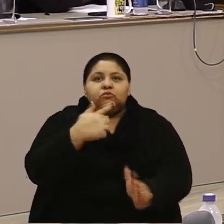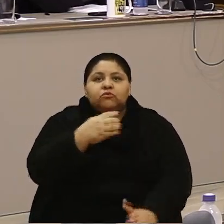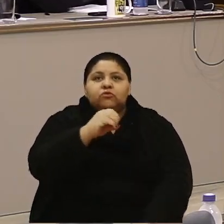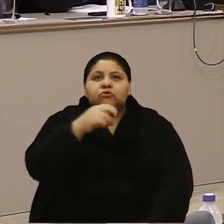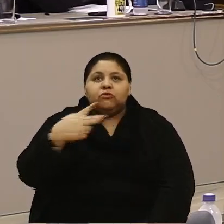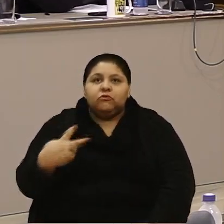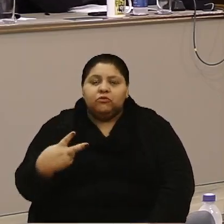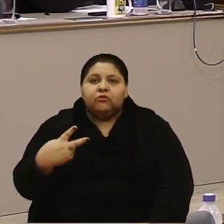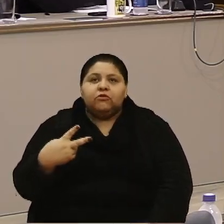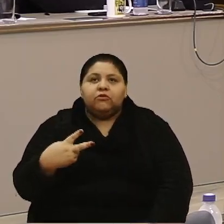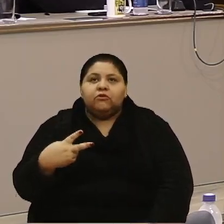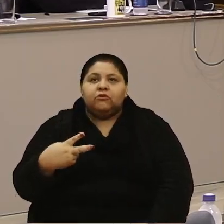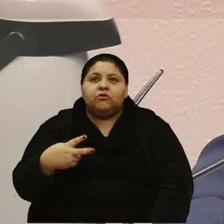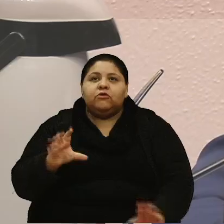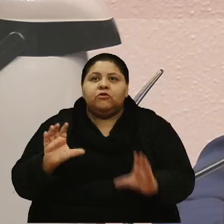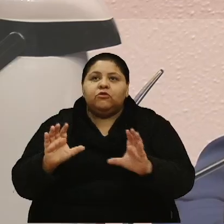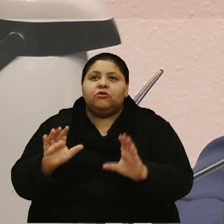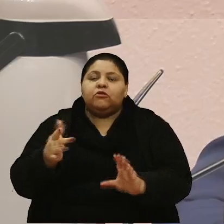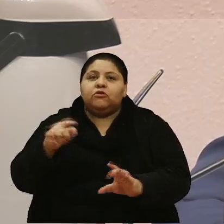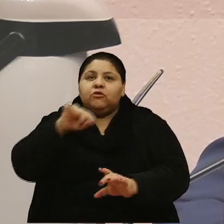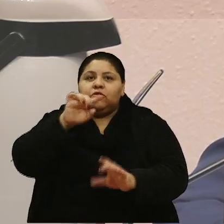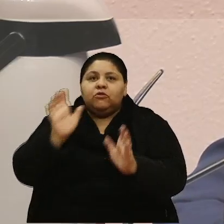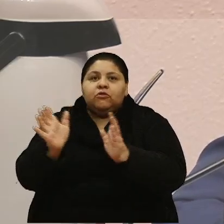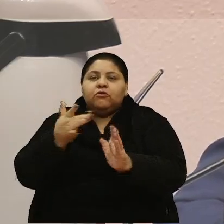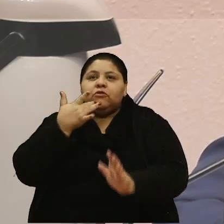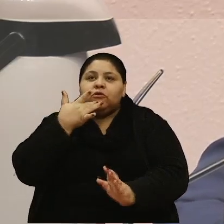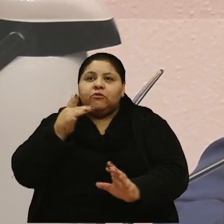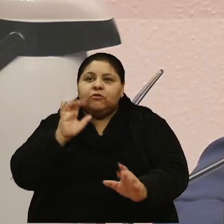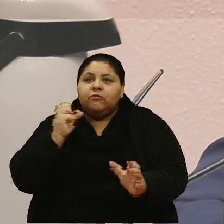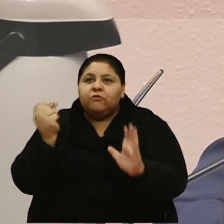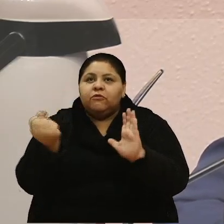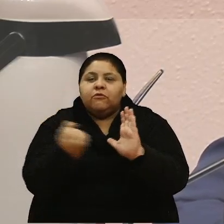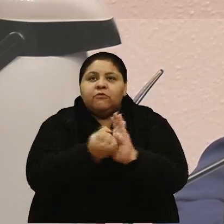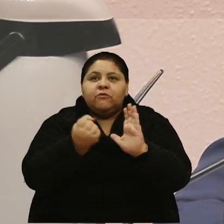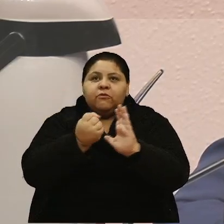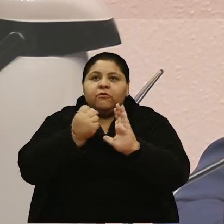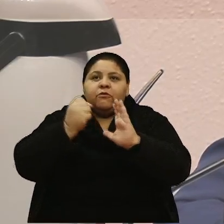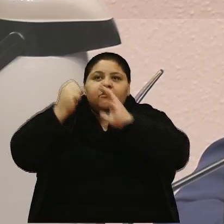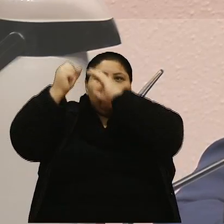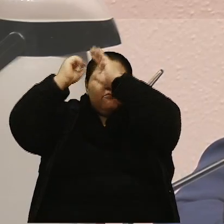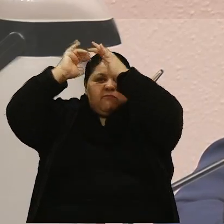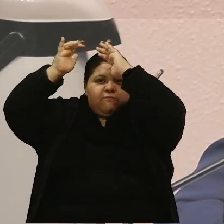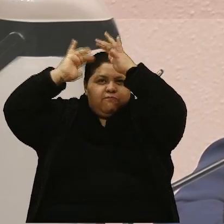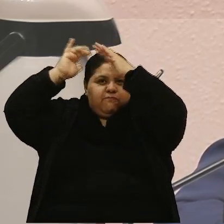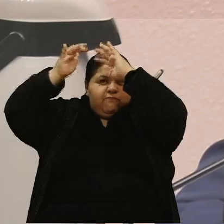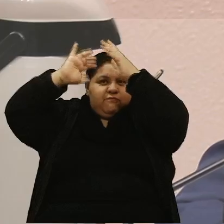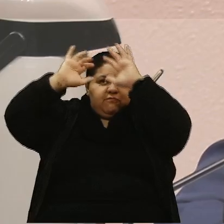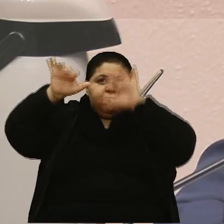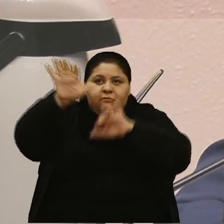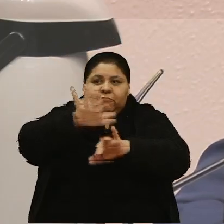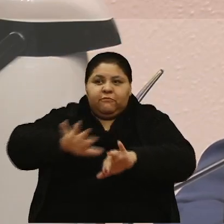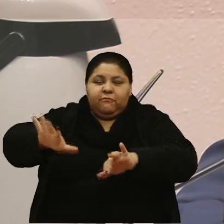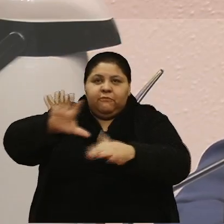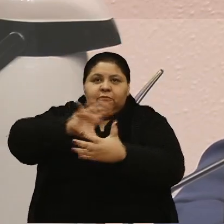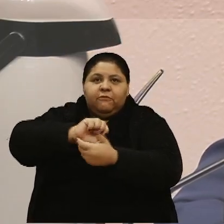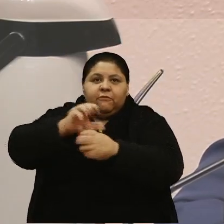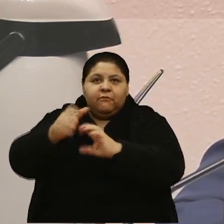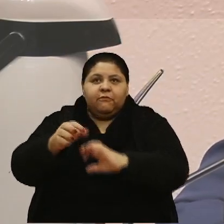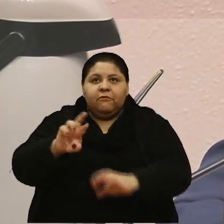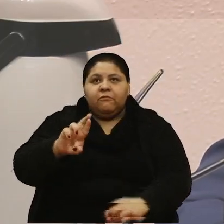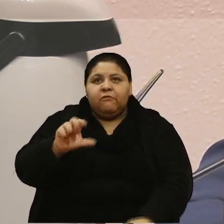Do turno da tarde, o primeiro lugar, impacto da esquizofrenia paranoide nos meios artísticos,